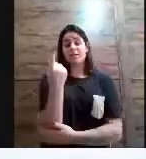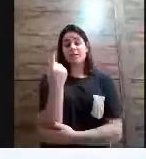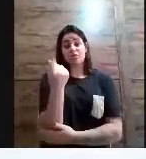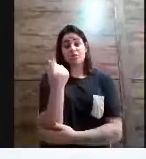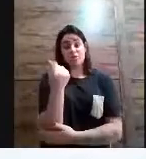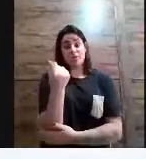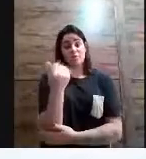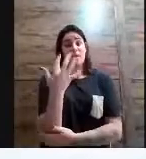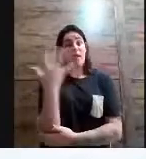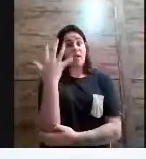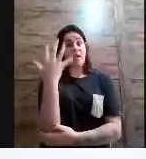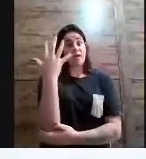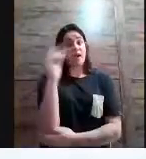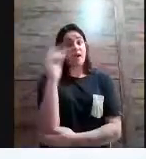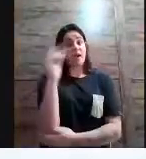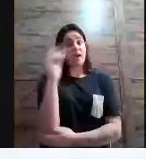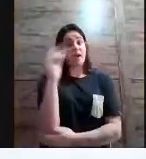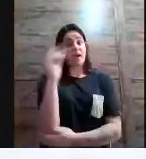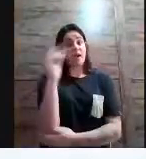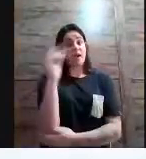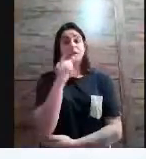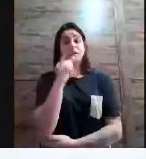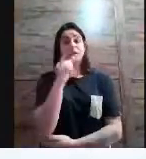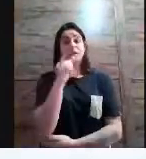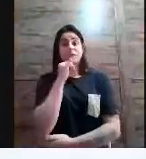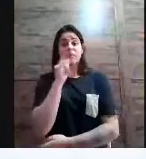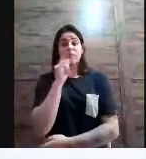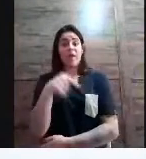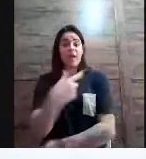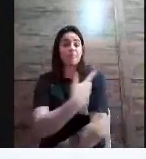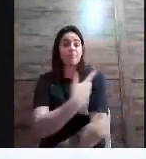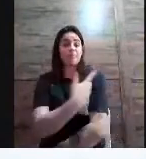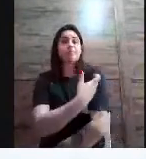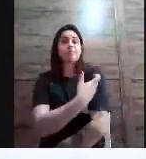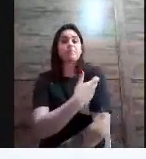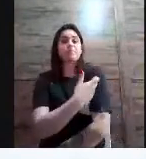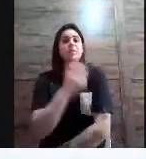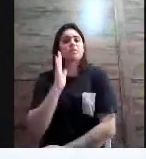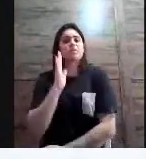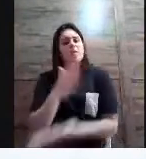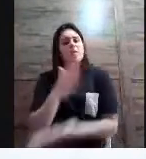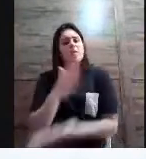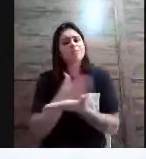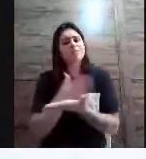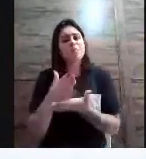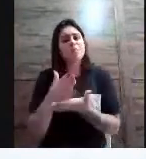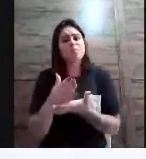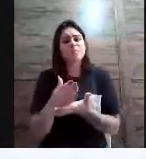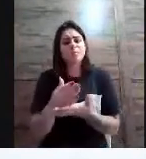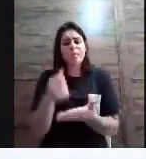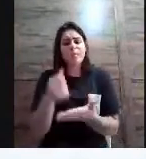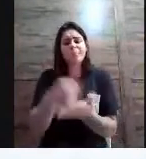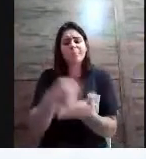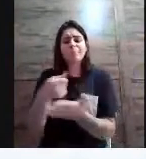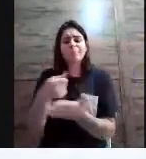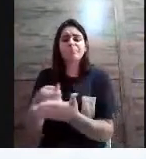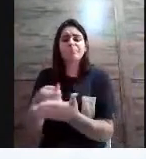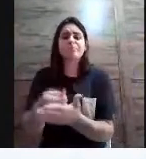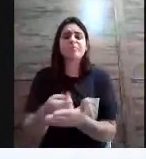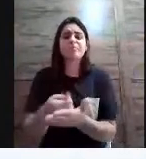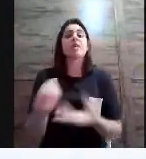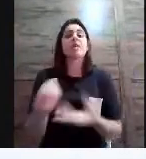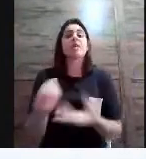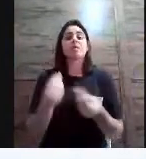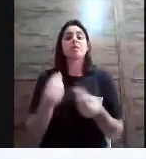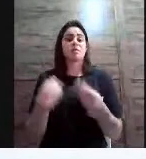vacinas injetáveis. Já começaram a comprar? Como é que elas são apresentadas? Já começaram a comprar agulha,